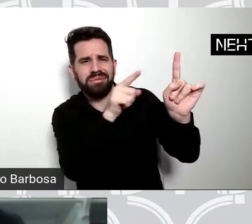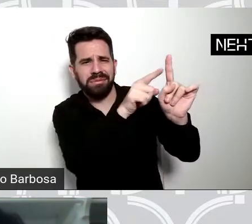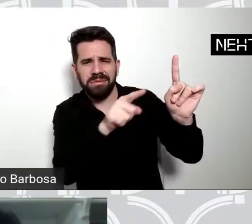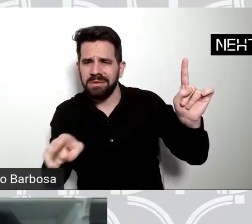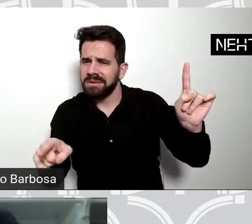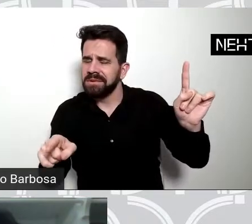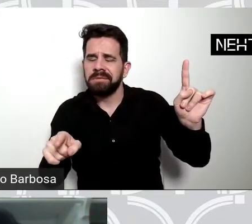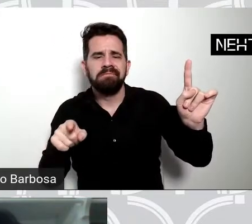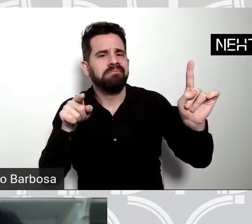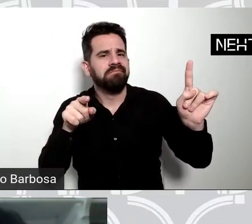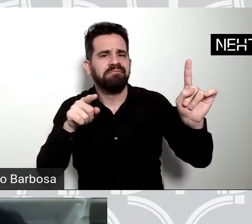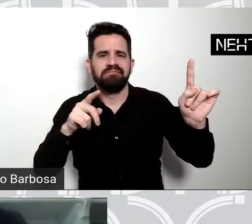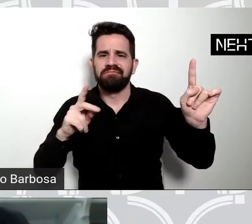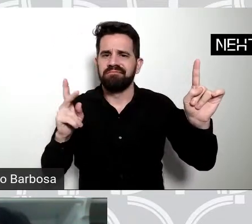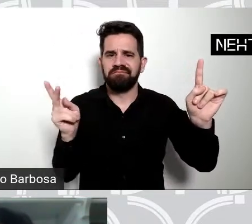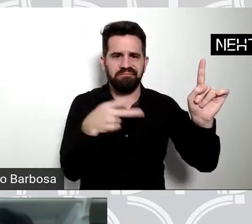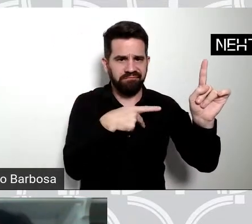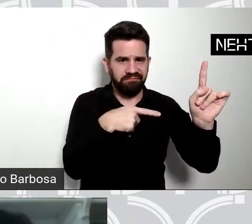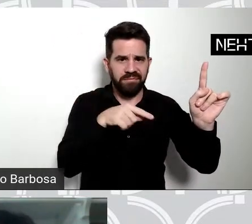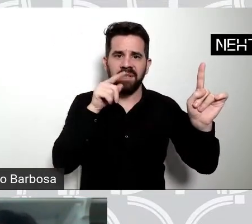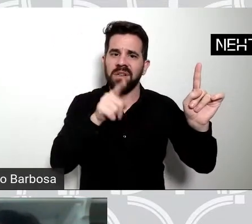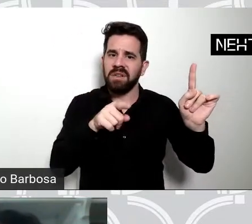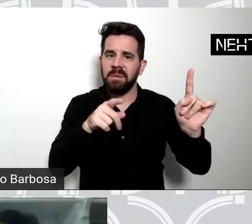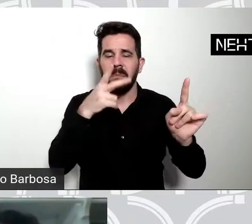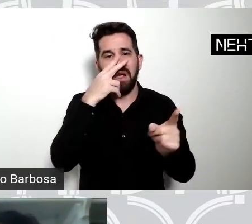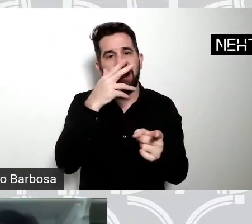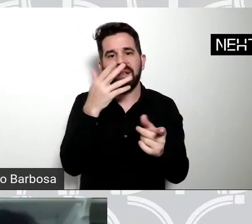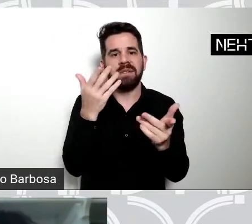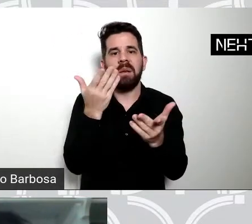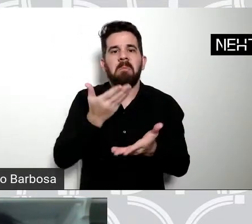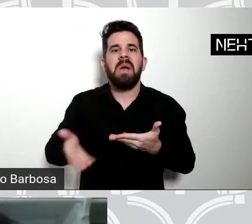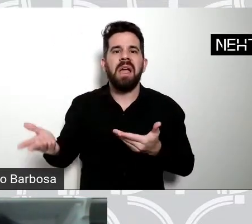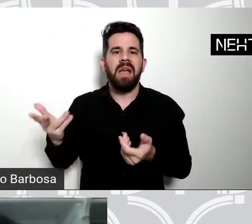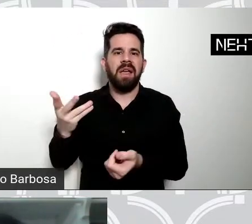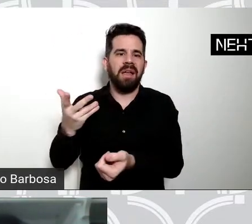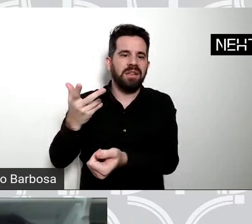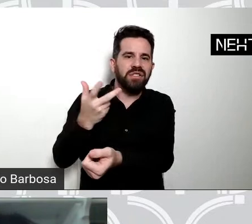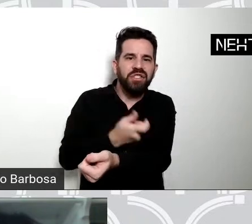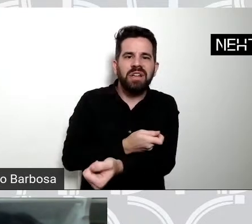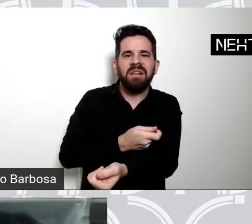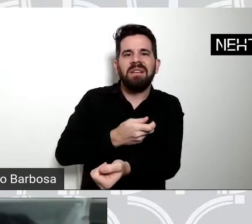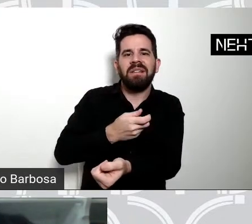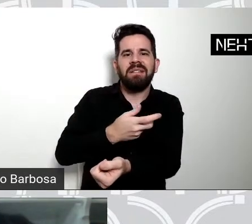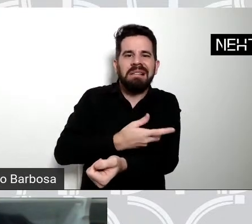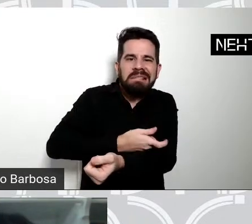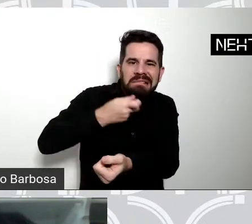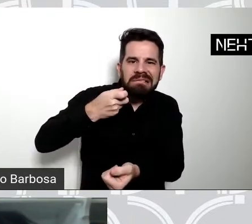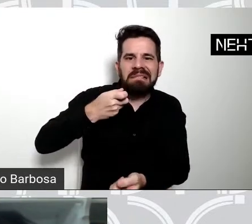de Covid nos porões aí dos ministérios da vida, né?